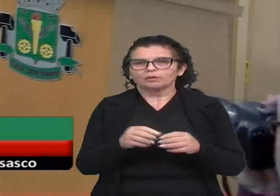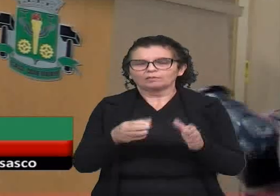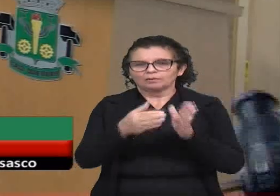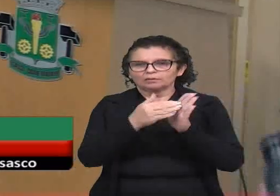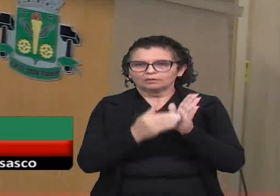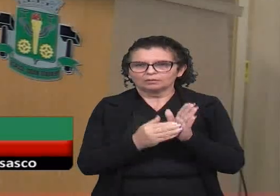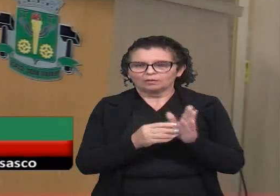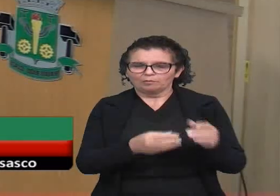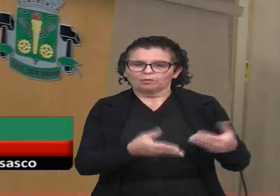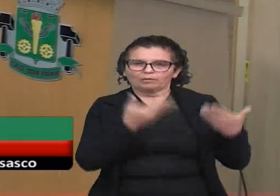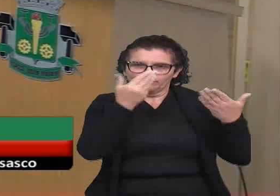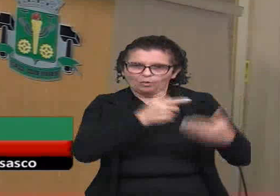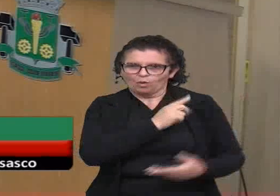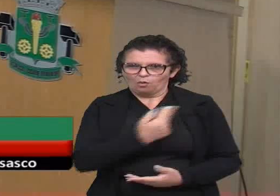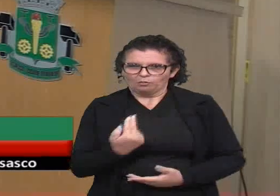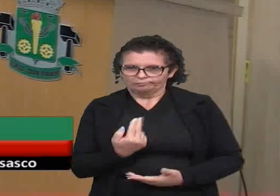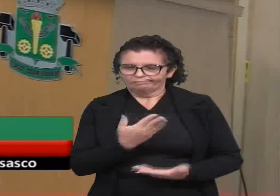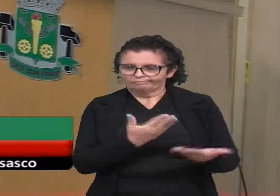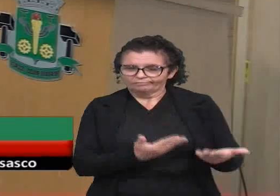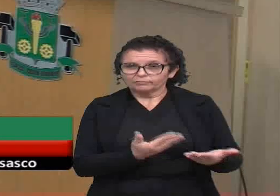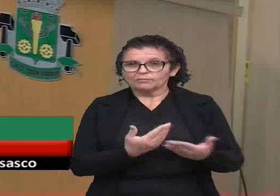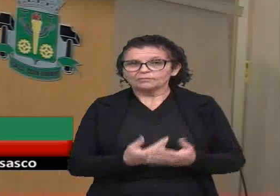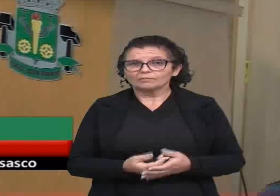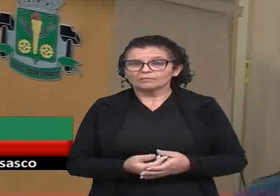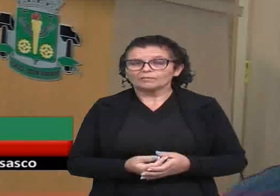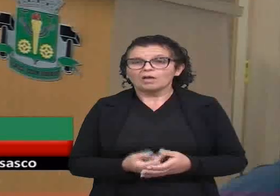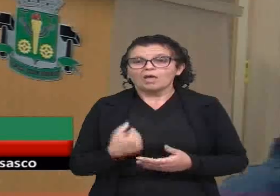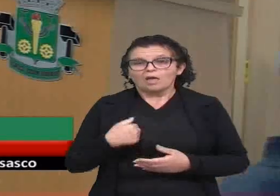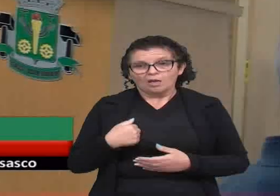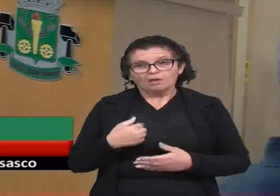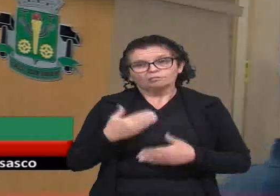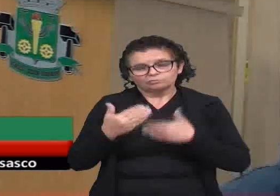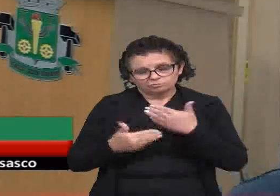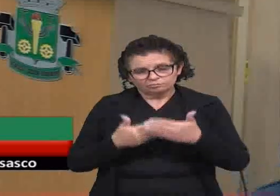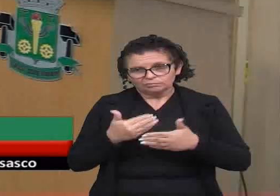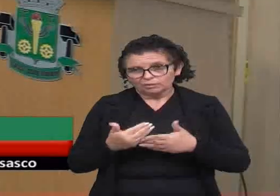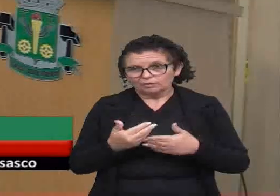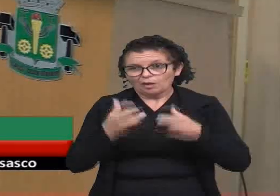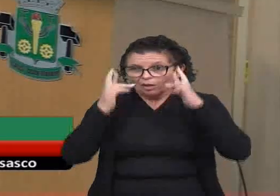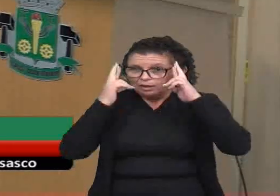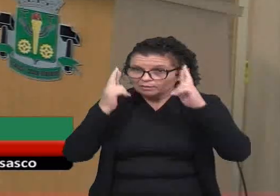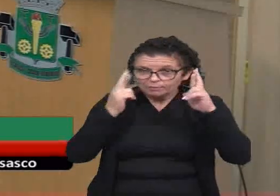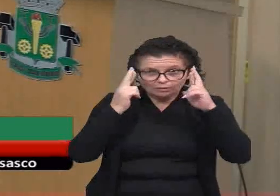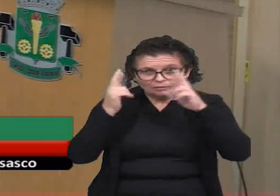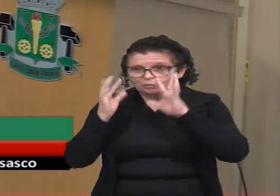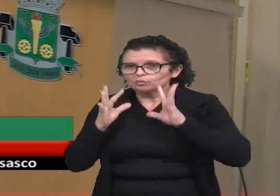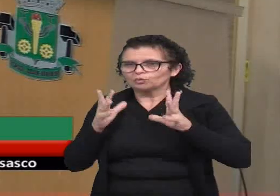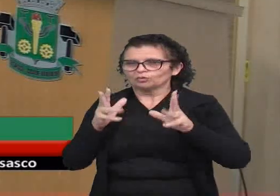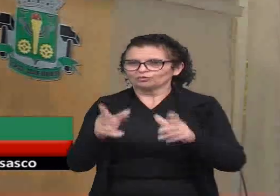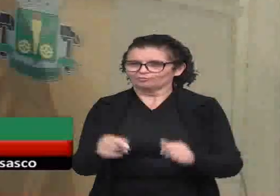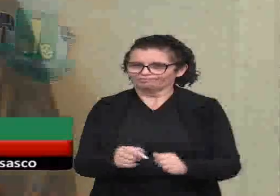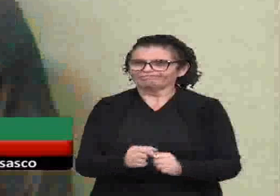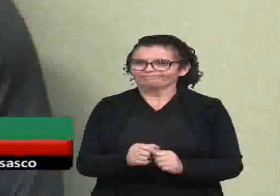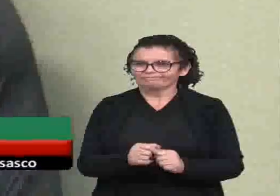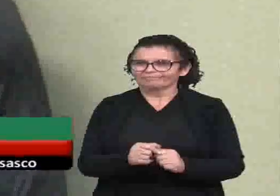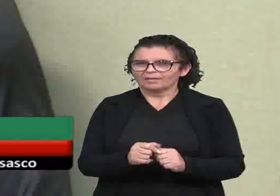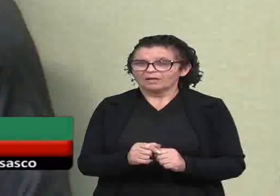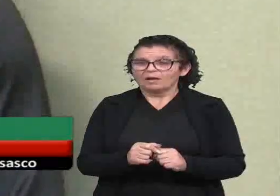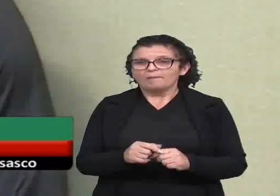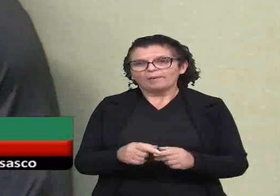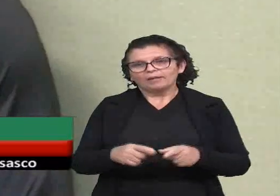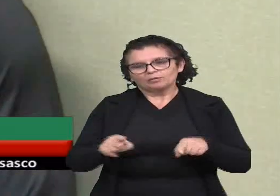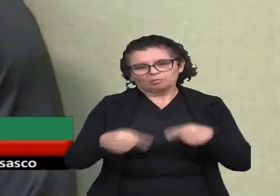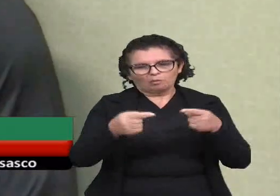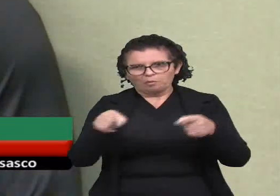eu fui citado aqui. Então, assim, eu desde o começo eu estou falando que eu sou respeitoso com todo mundo, mas eu estou aqui para pegar contradições